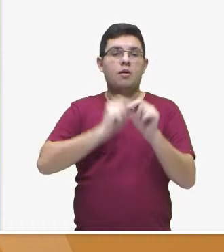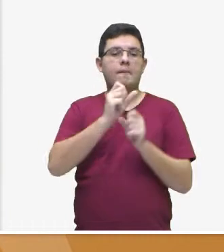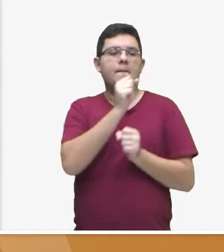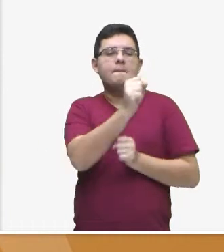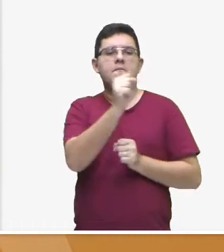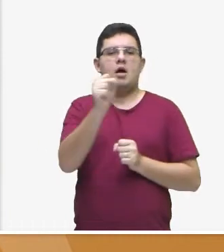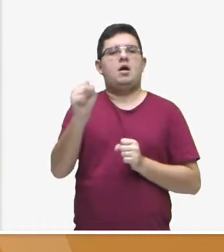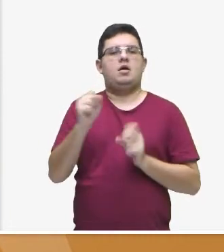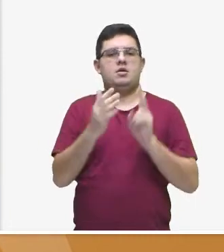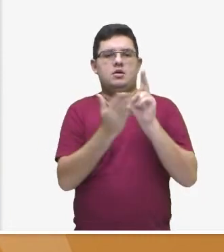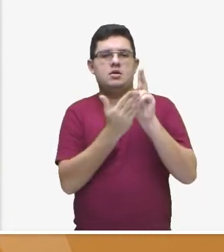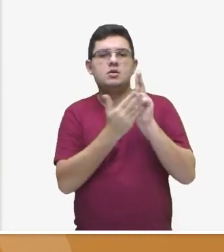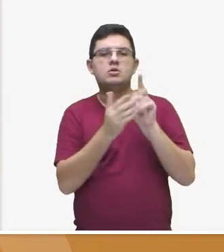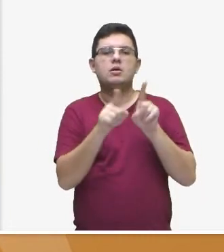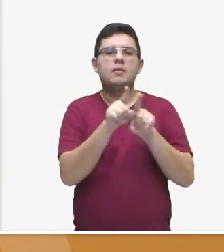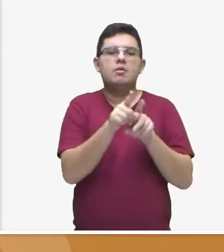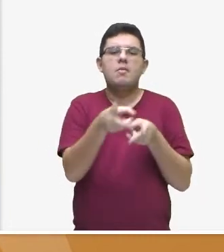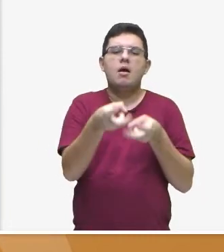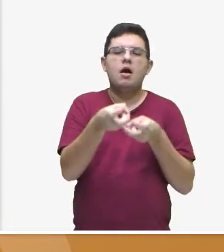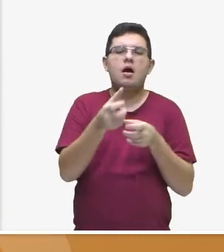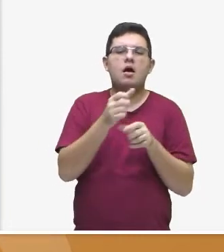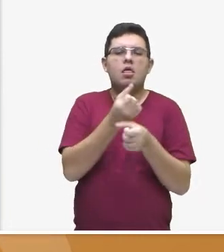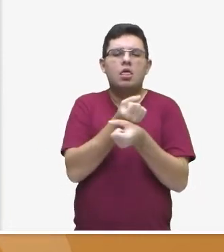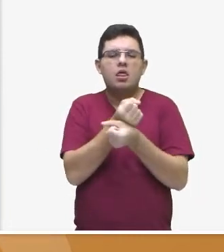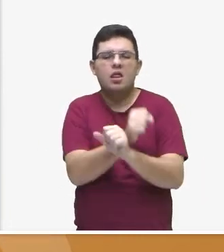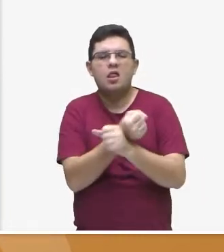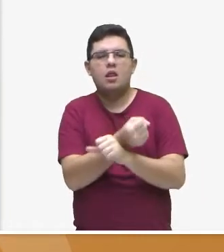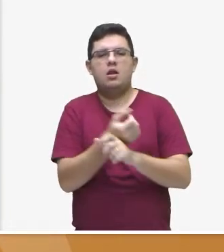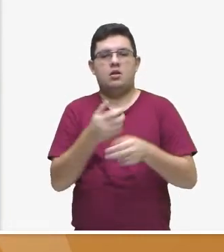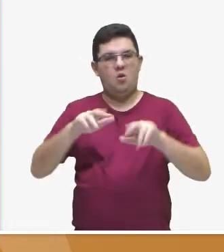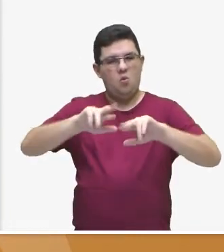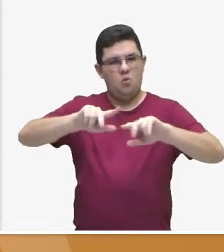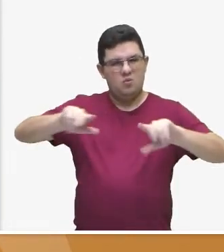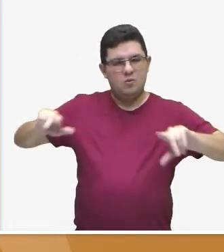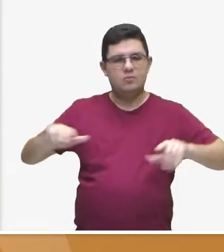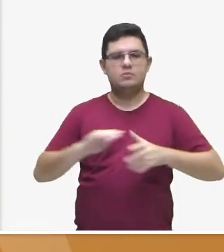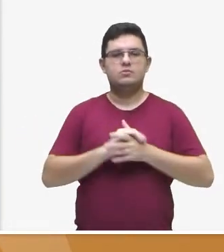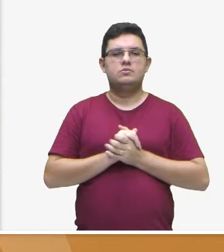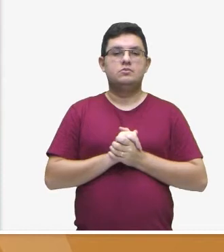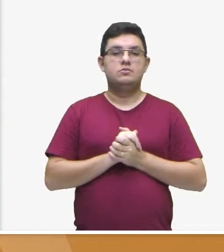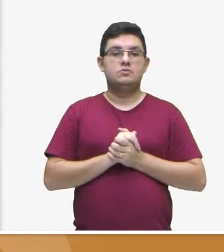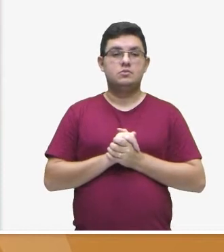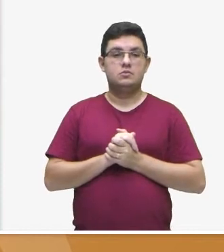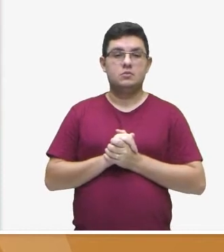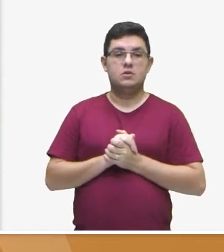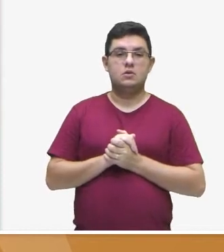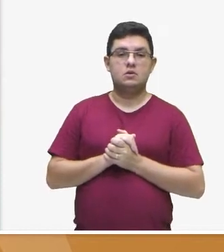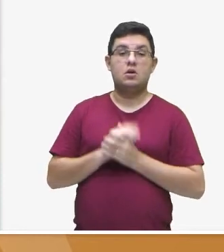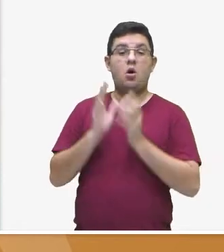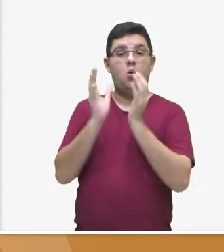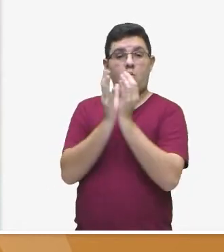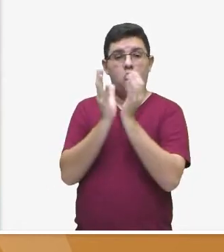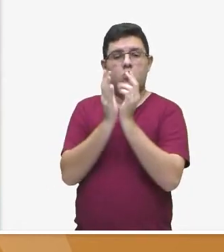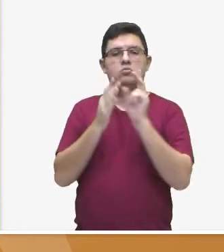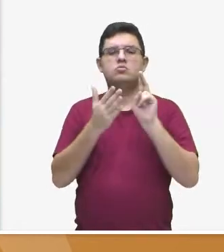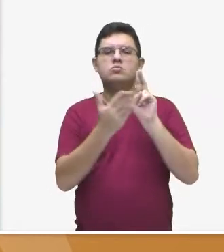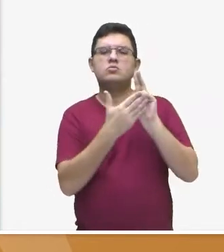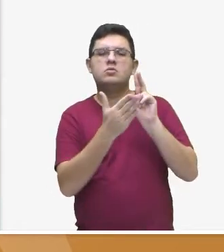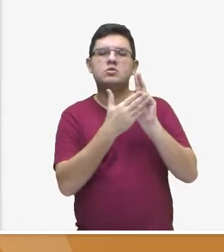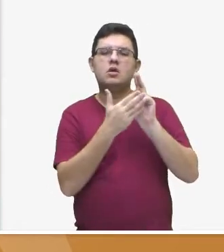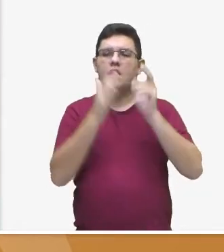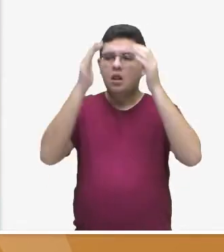lhe explorar, para lhe escravizar, certo? Então vejam lá, a submissão e o extermínio dos indígenas